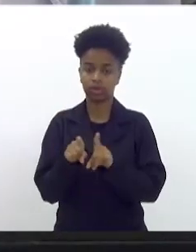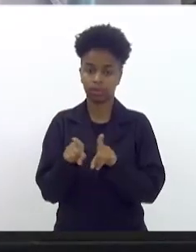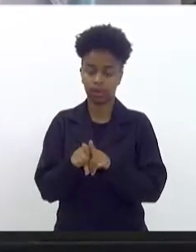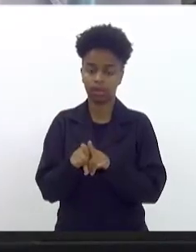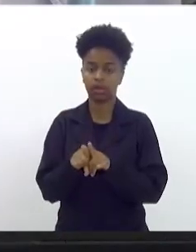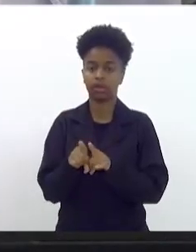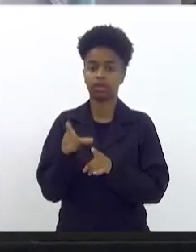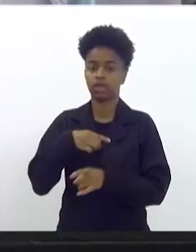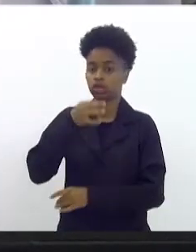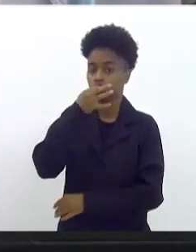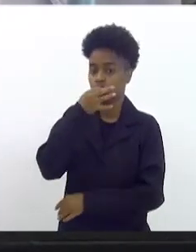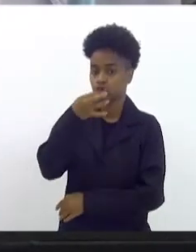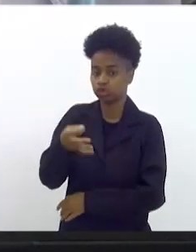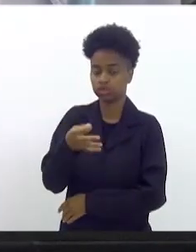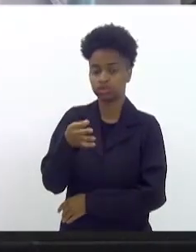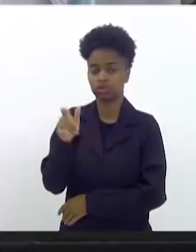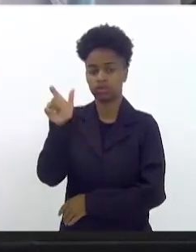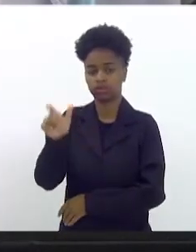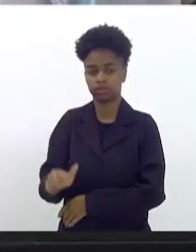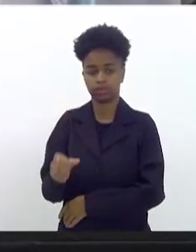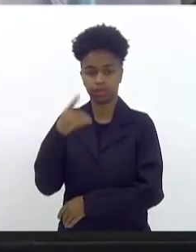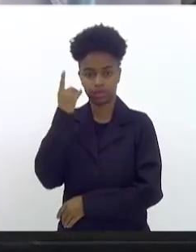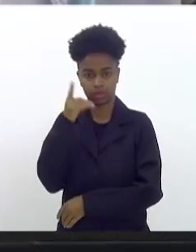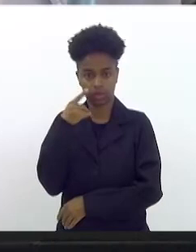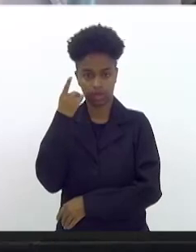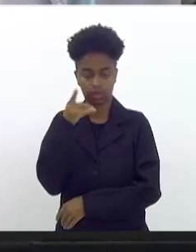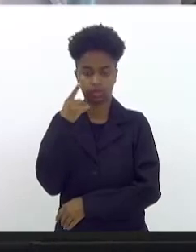sugestão da deputada